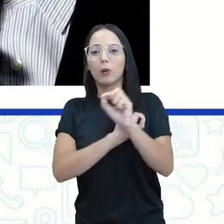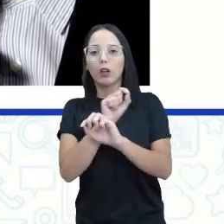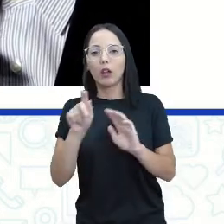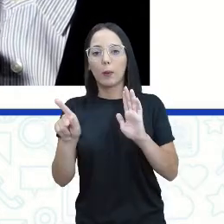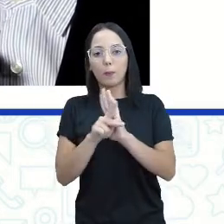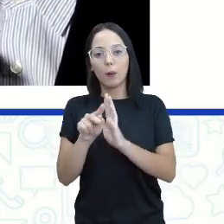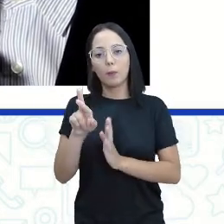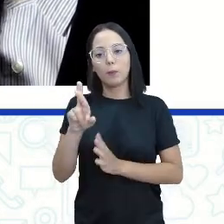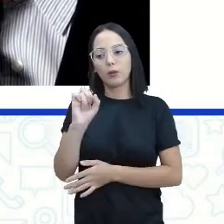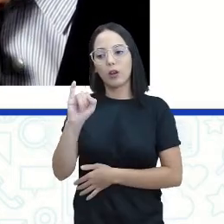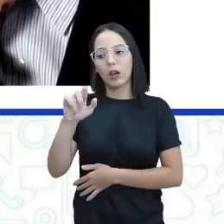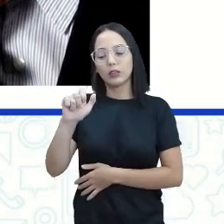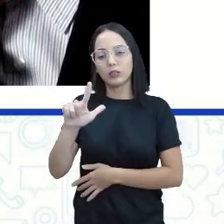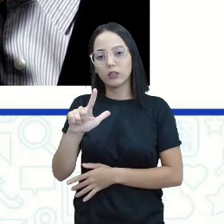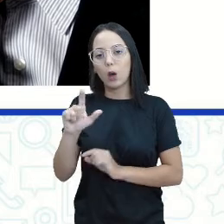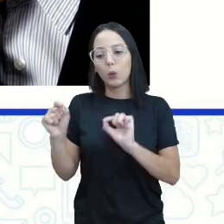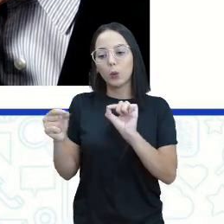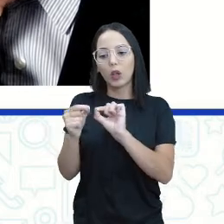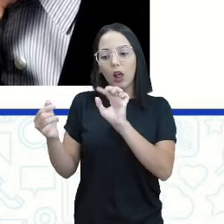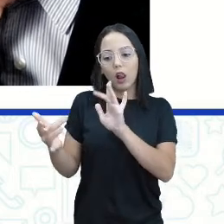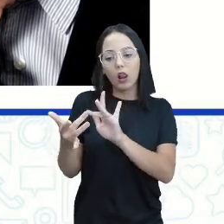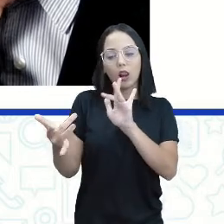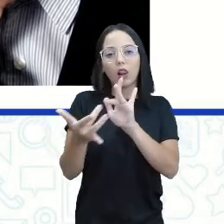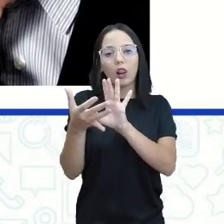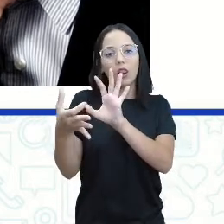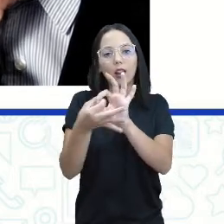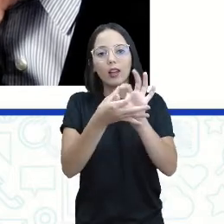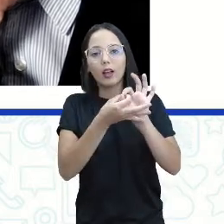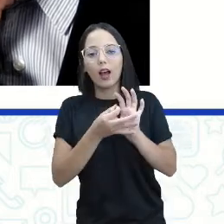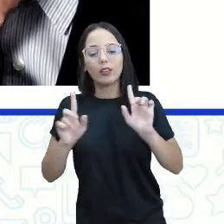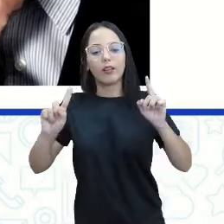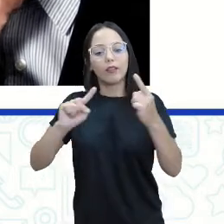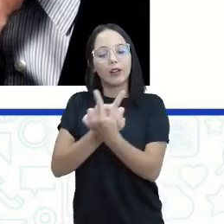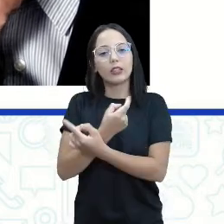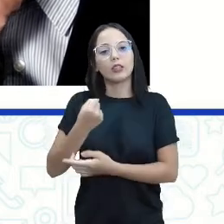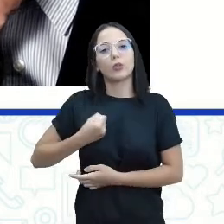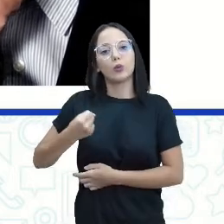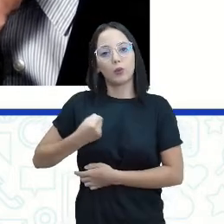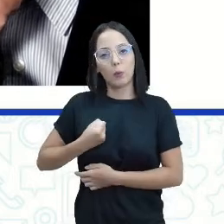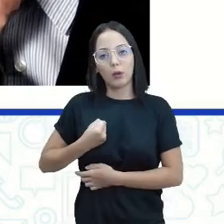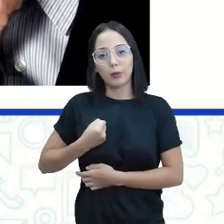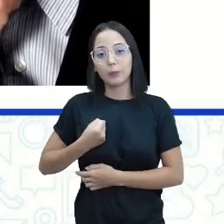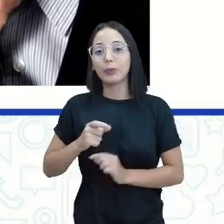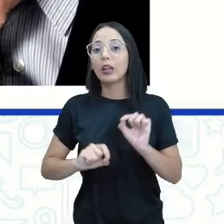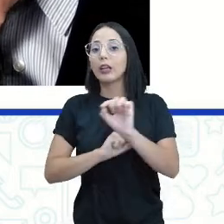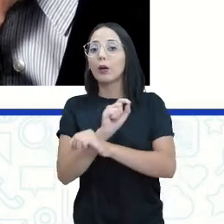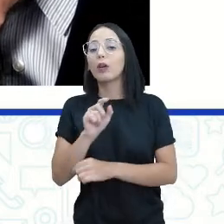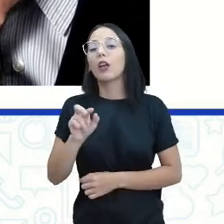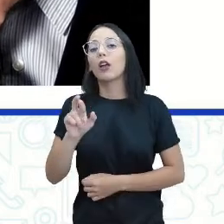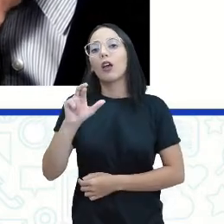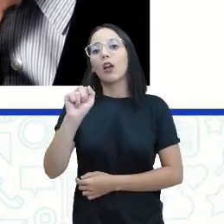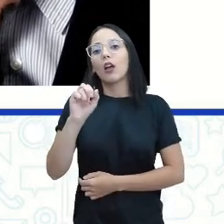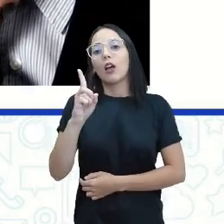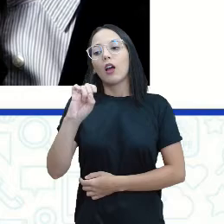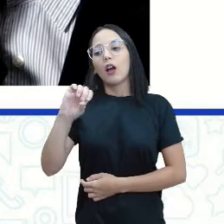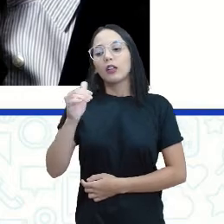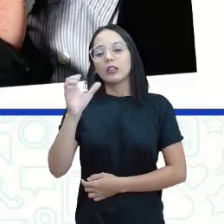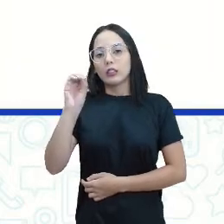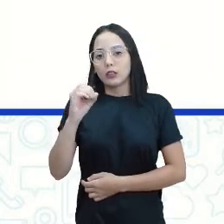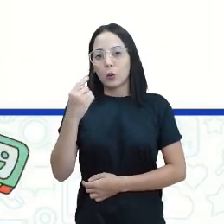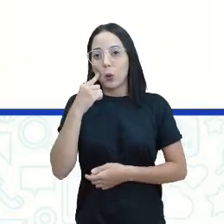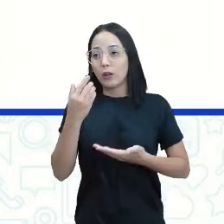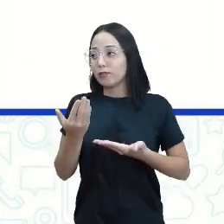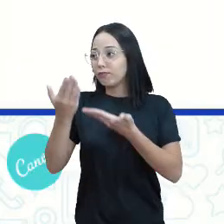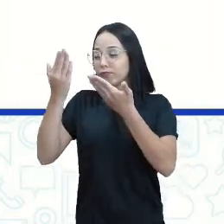expoente racional está intimamente ligado com a operação inversa de potenciação, que é a radiciação, tá certo? Então vamos lá na